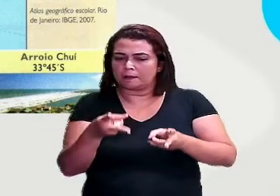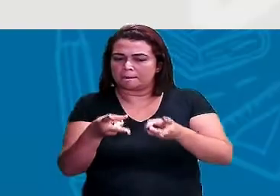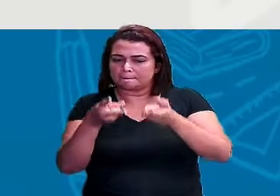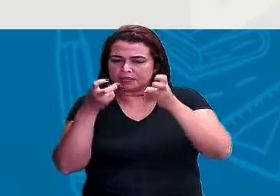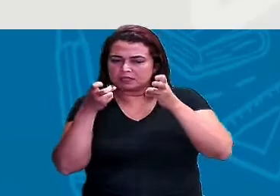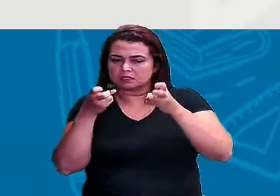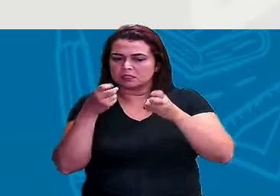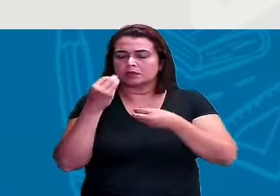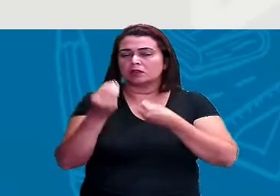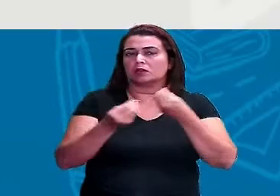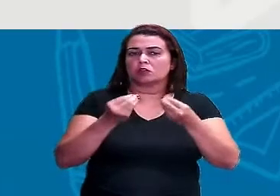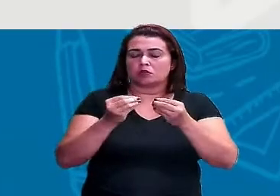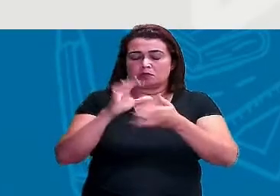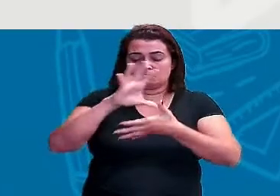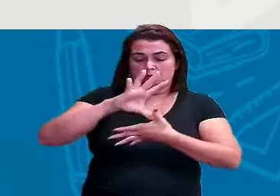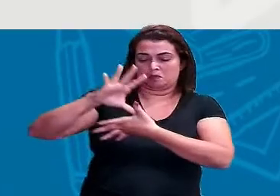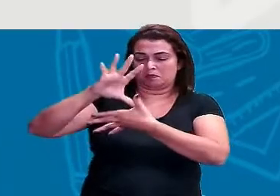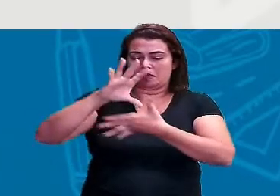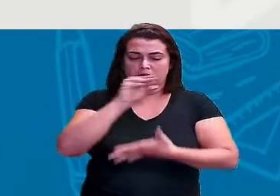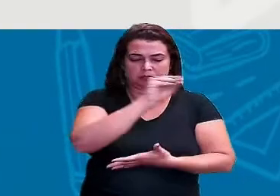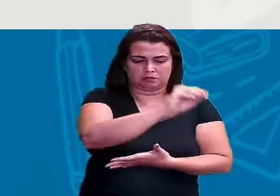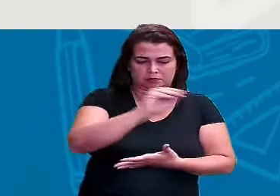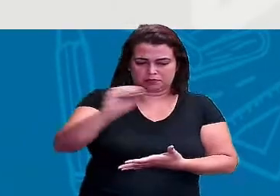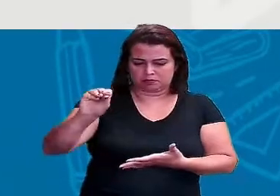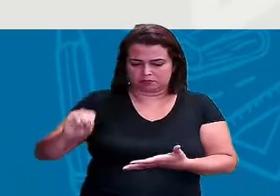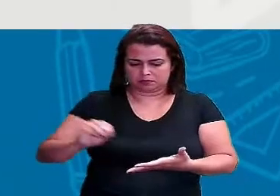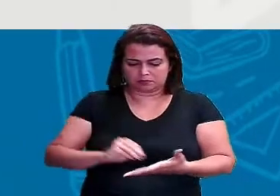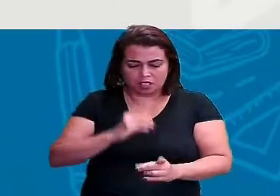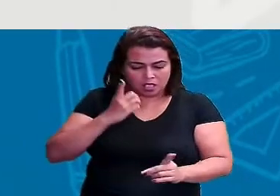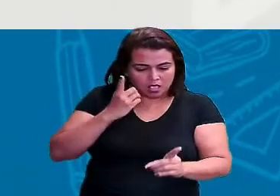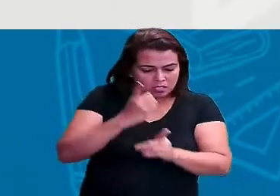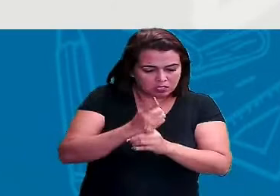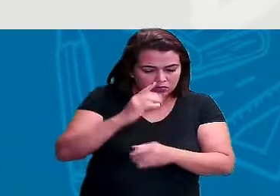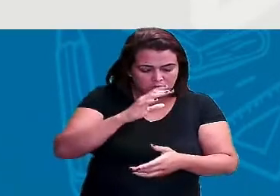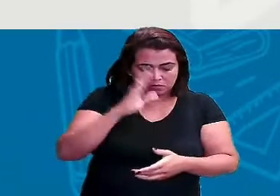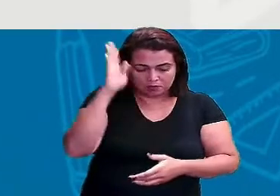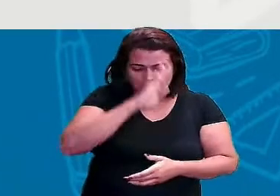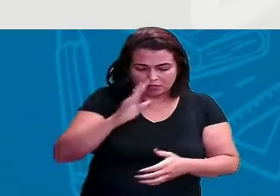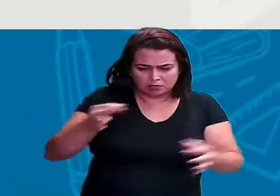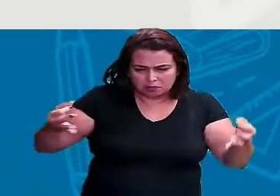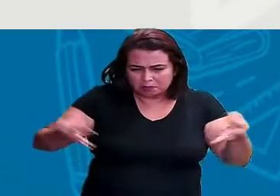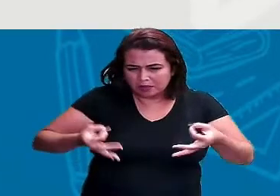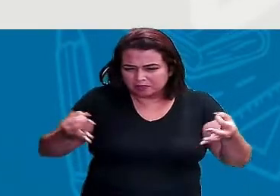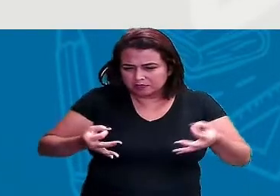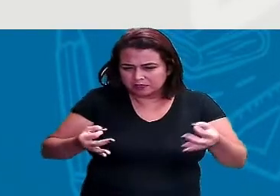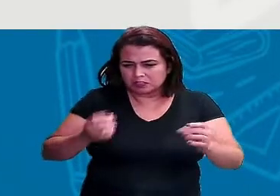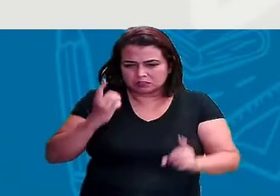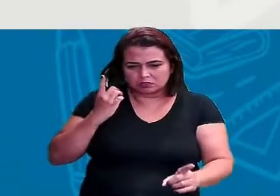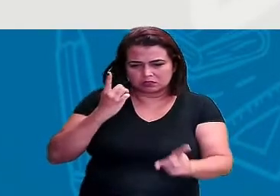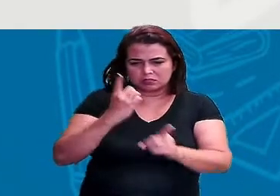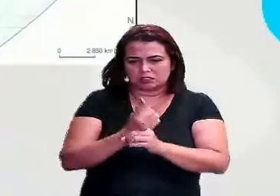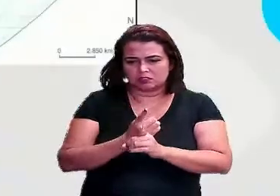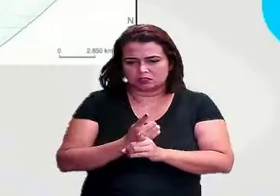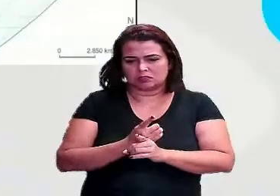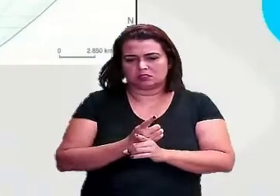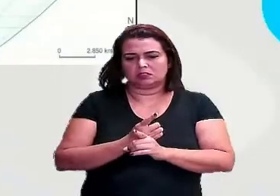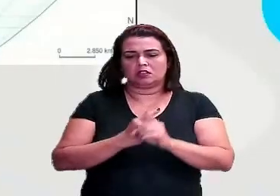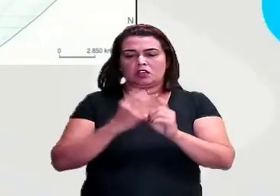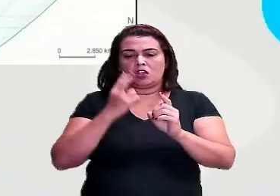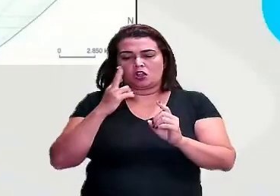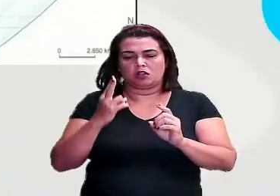essas coordenadas no mapa, nós vamos ter a orientação do Brasil perfeita. Aqui, ó. Então, como o Brasil se